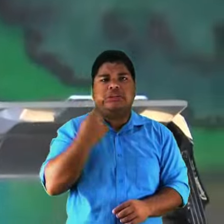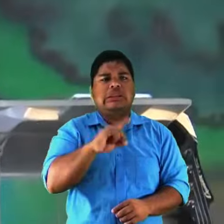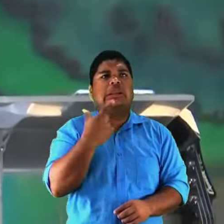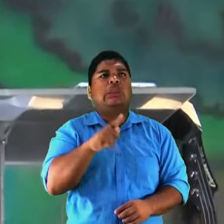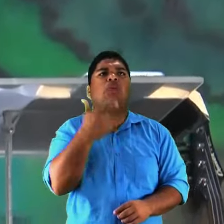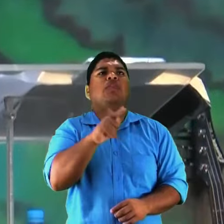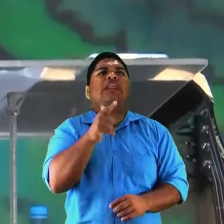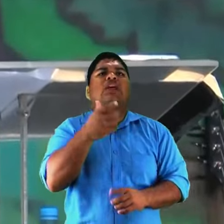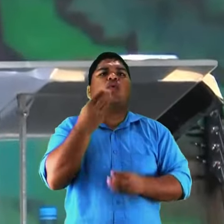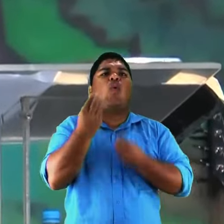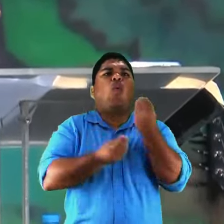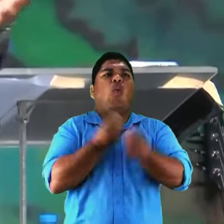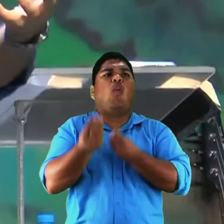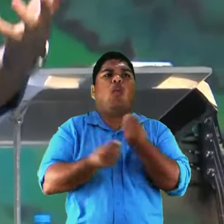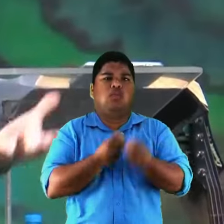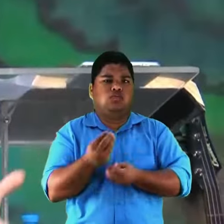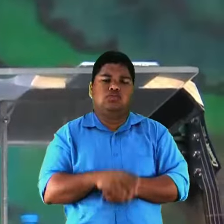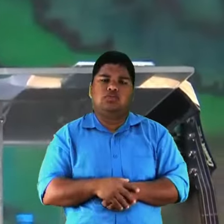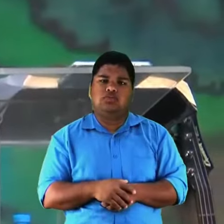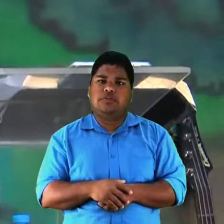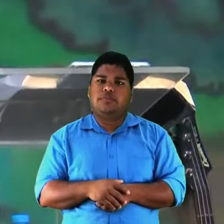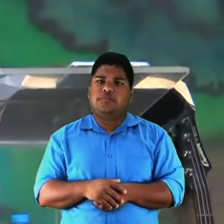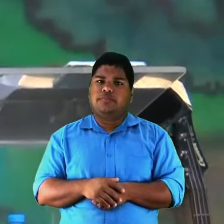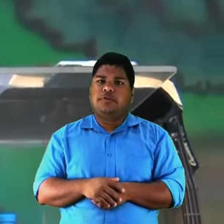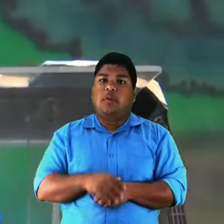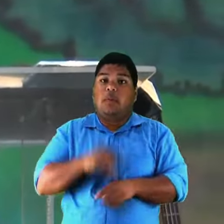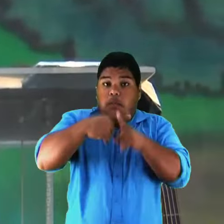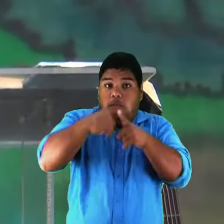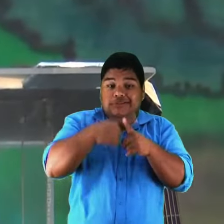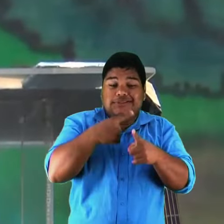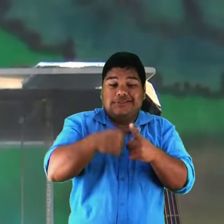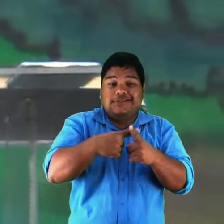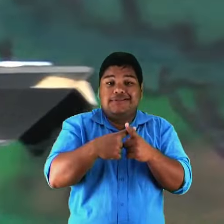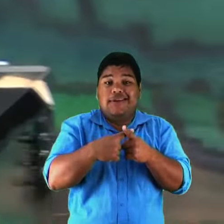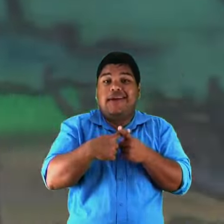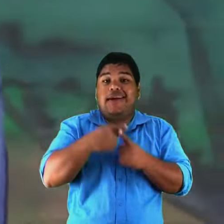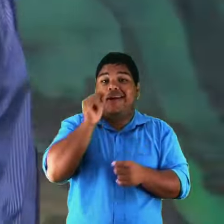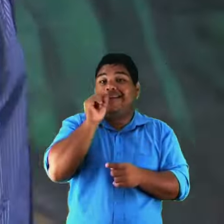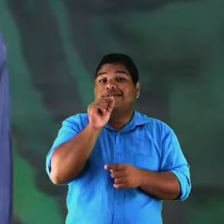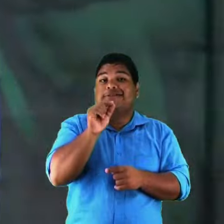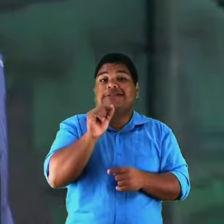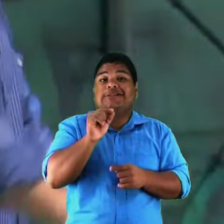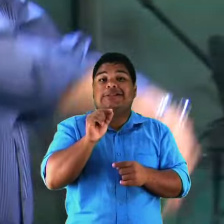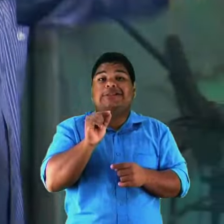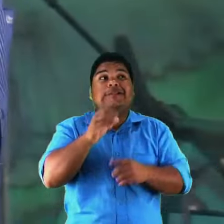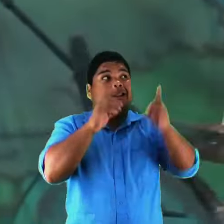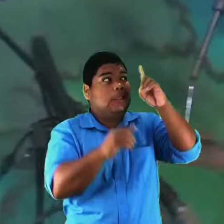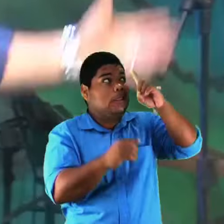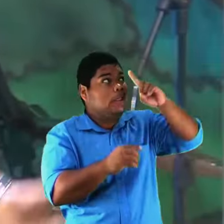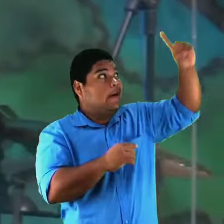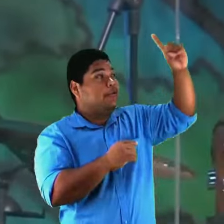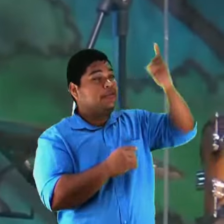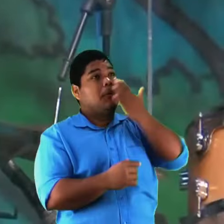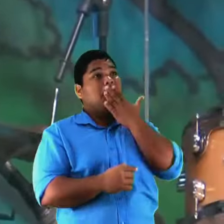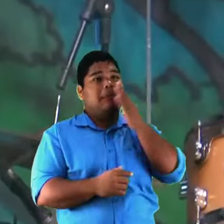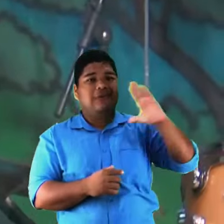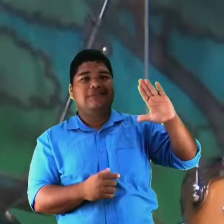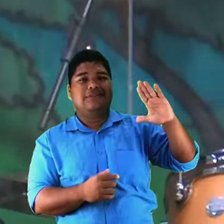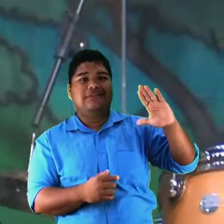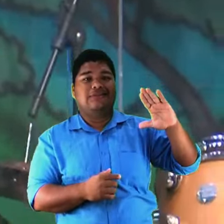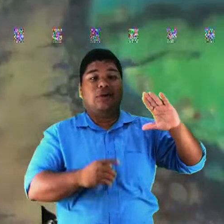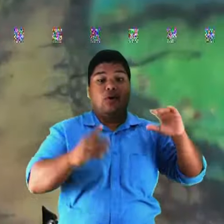para apalpar exatamente, mas é isso que Deus promete nas Escrituras, quando Ele fala de novos céus e nova